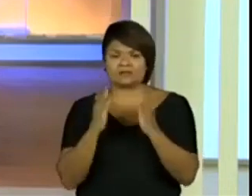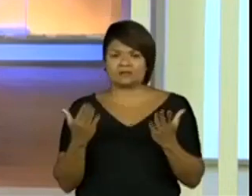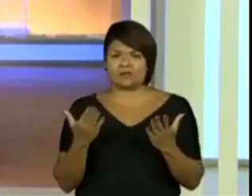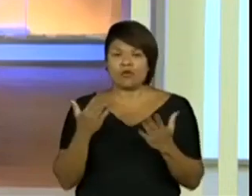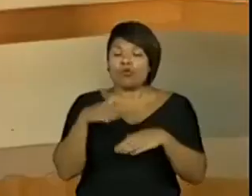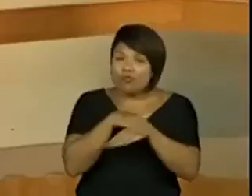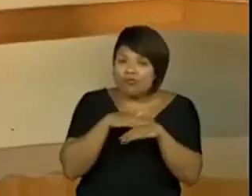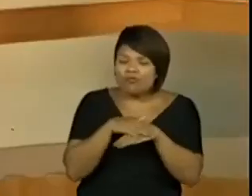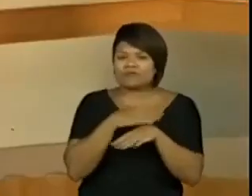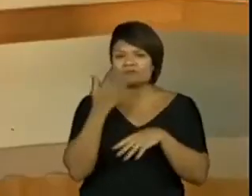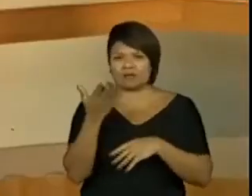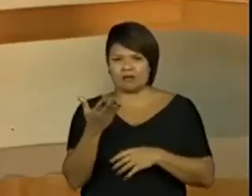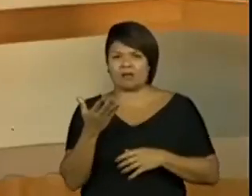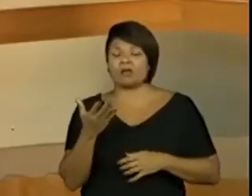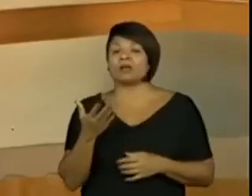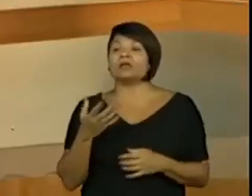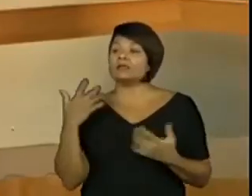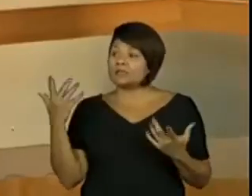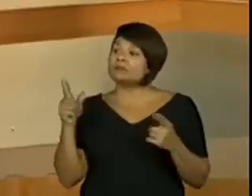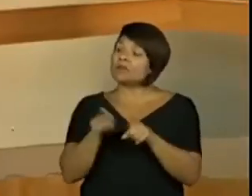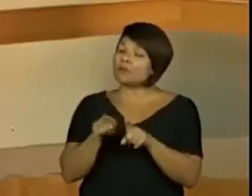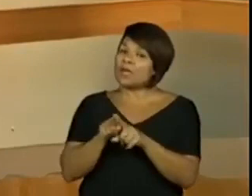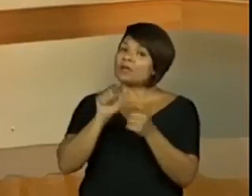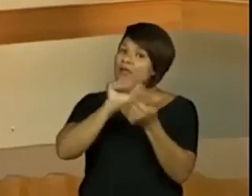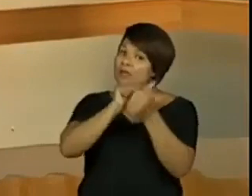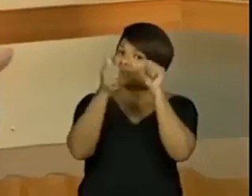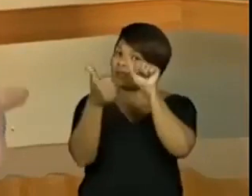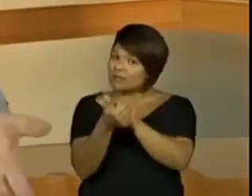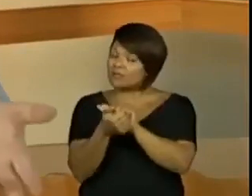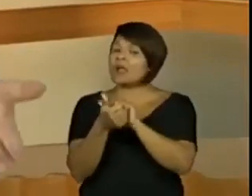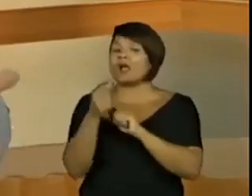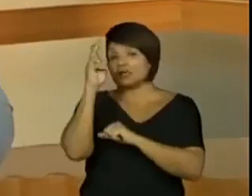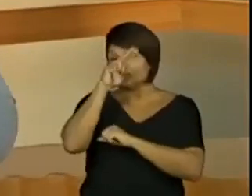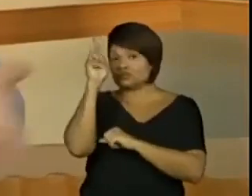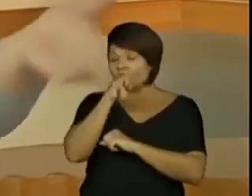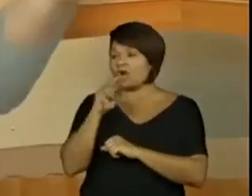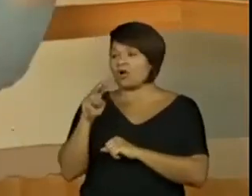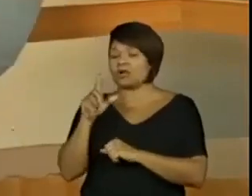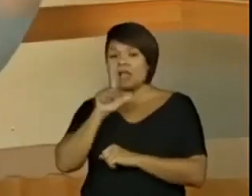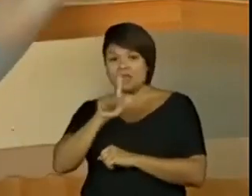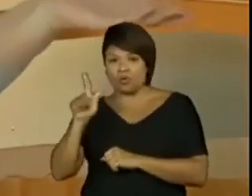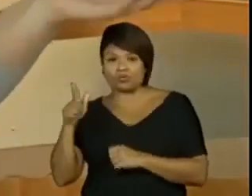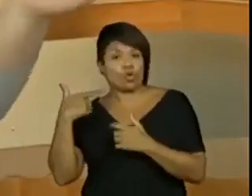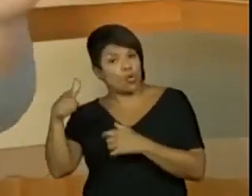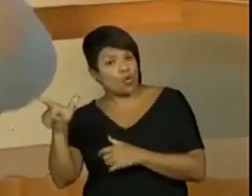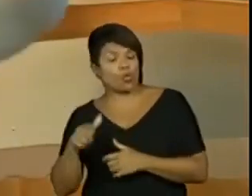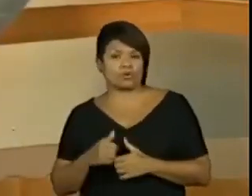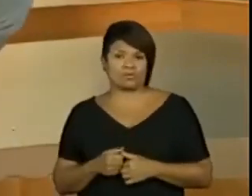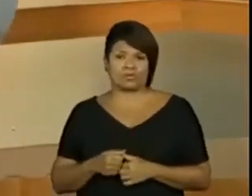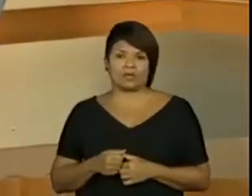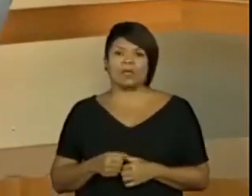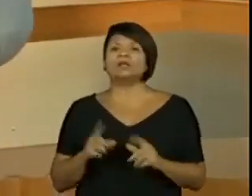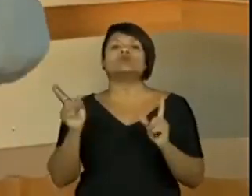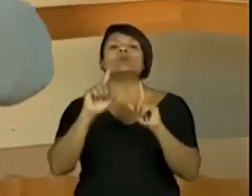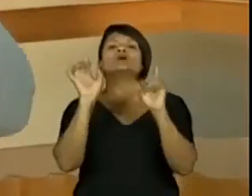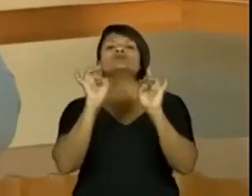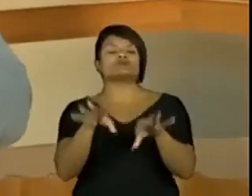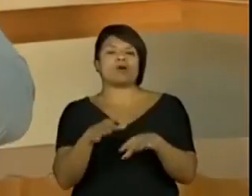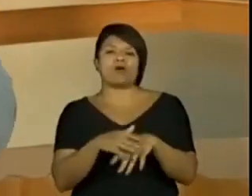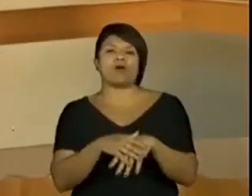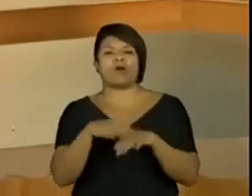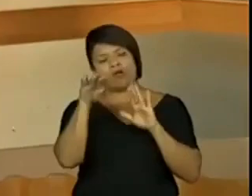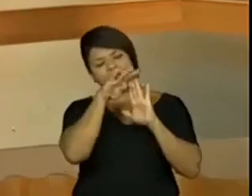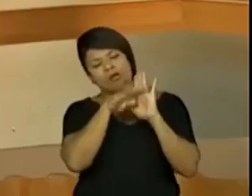outra linguagem. Né? Vocês podem enriquecer essa atividade, por exemplo, não só ficar com os elementos